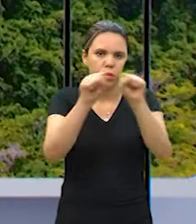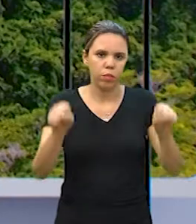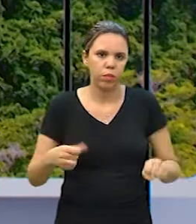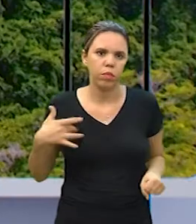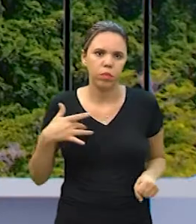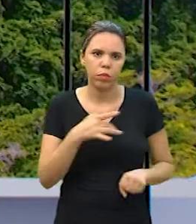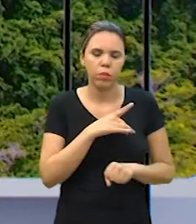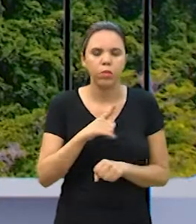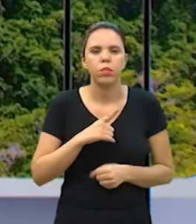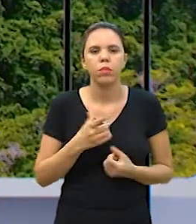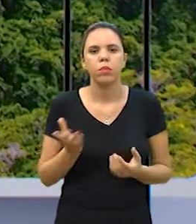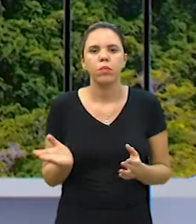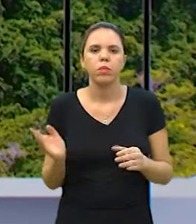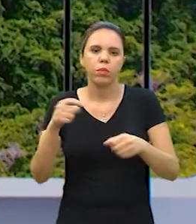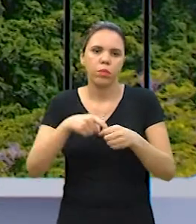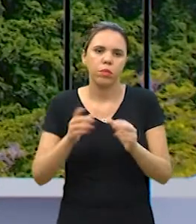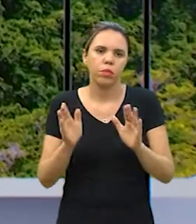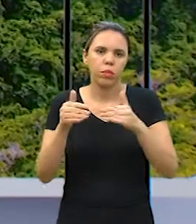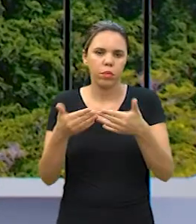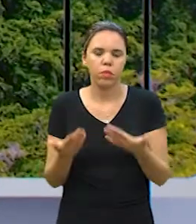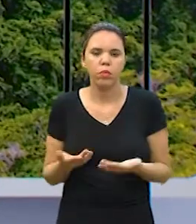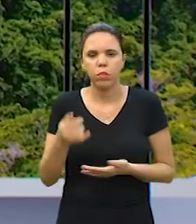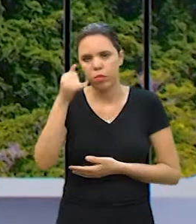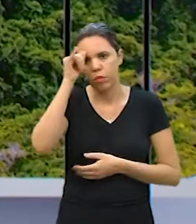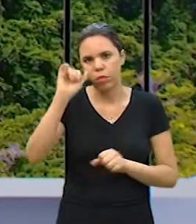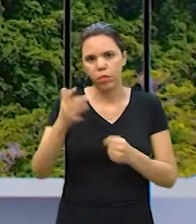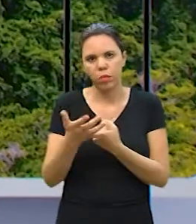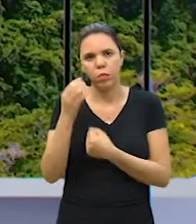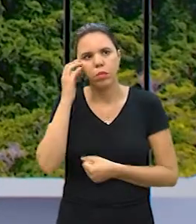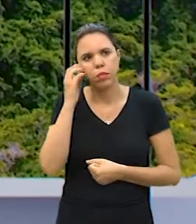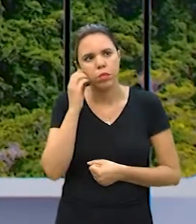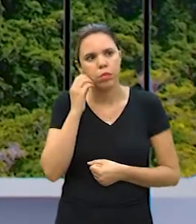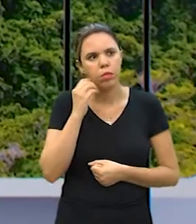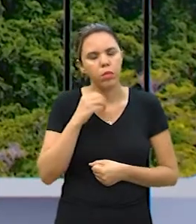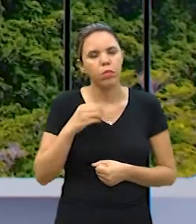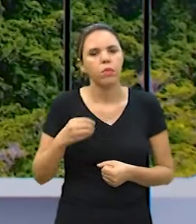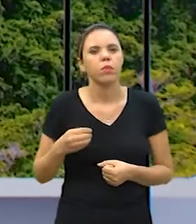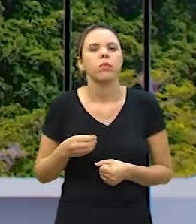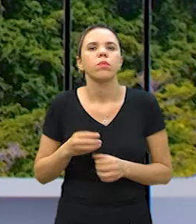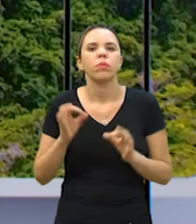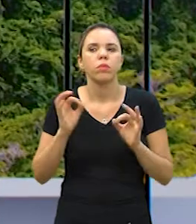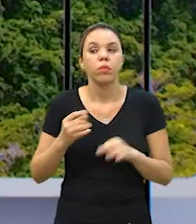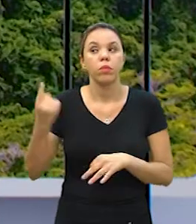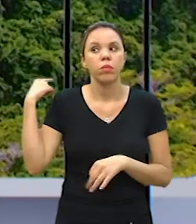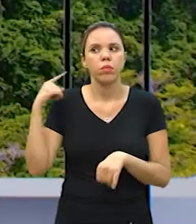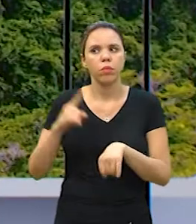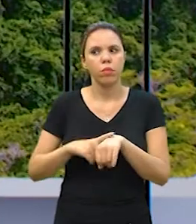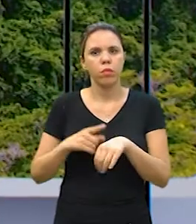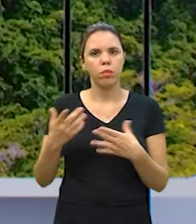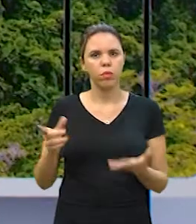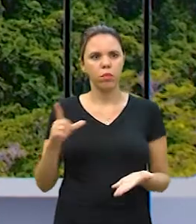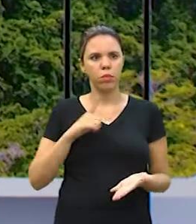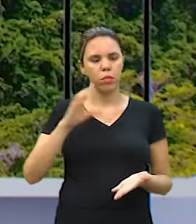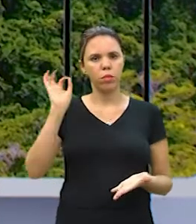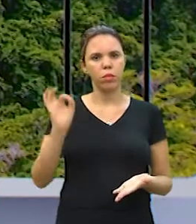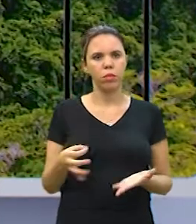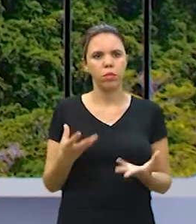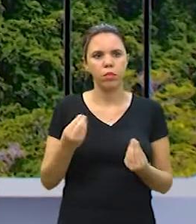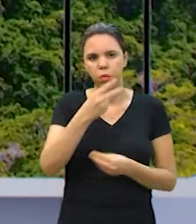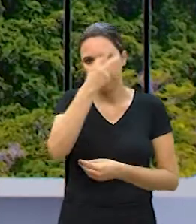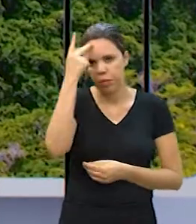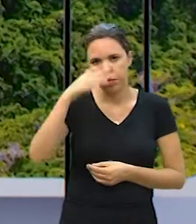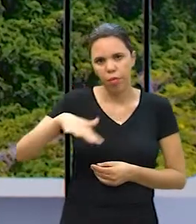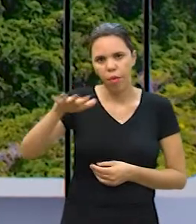sistemas de saúde estiveram muito voltados para a questão do combate ao Covid-19, o que estava super correto naquele momento. Tenho certeza que